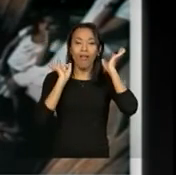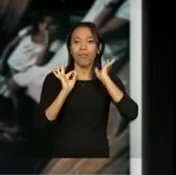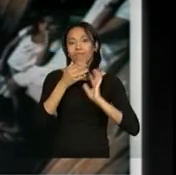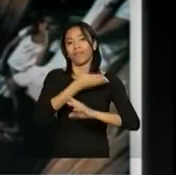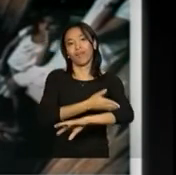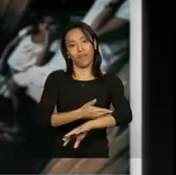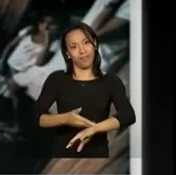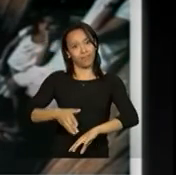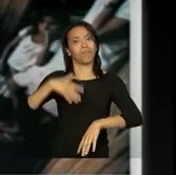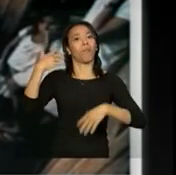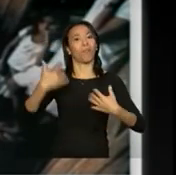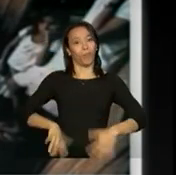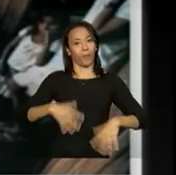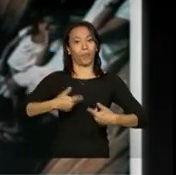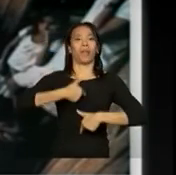Então,